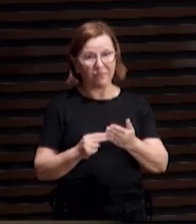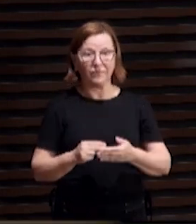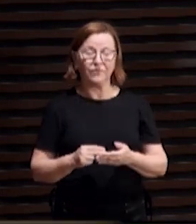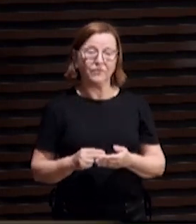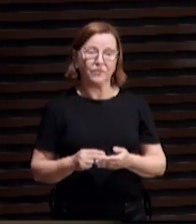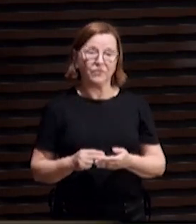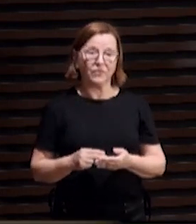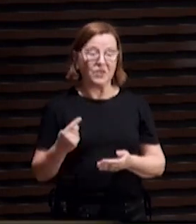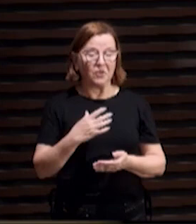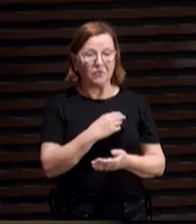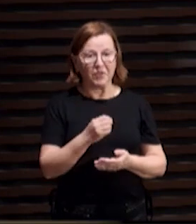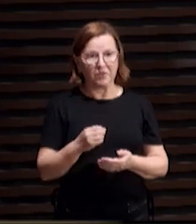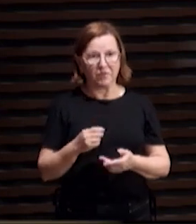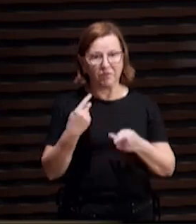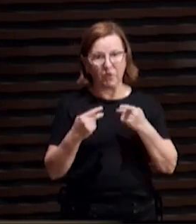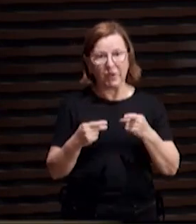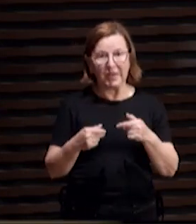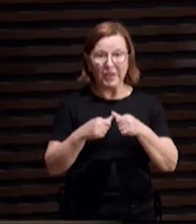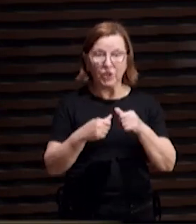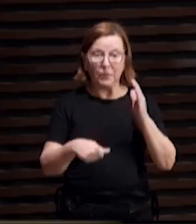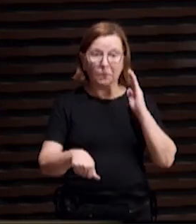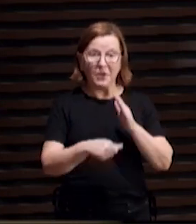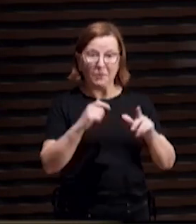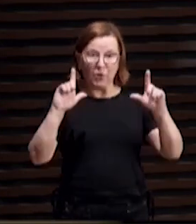que ele tem, e ele diz que esse é o primeiro quadro a ser vendido.